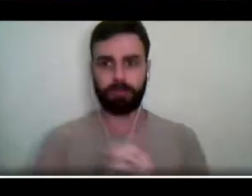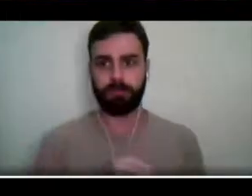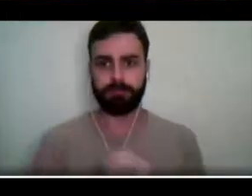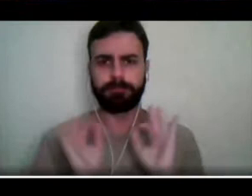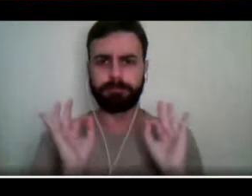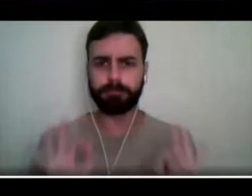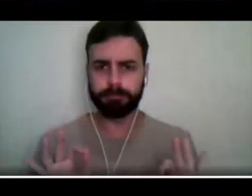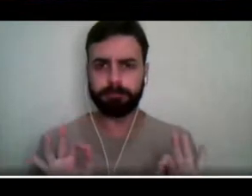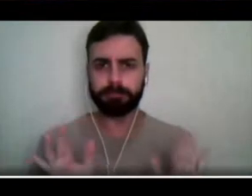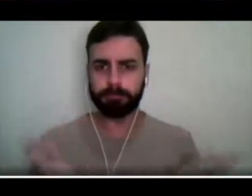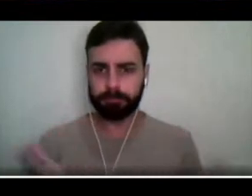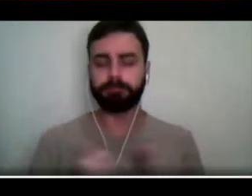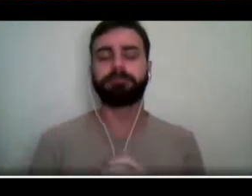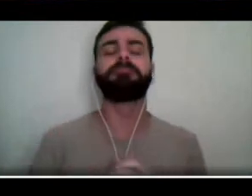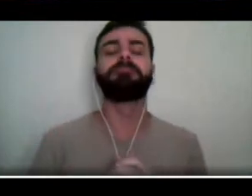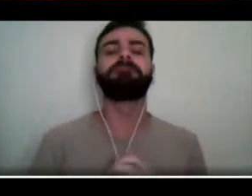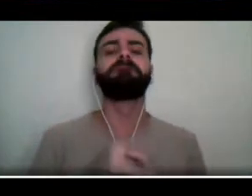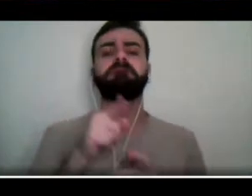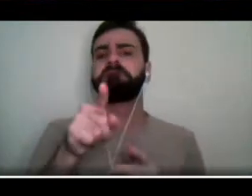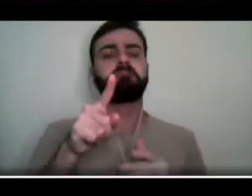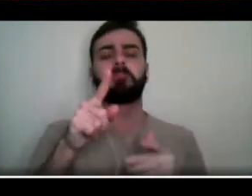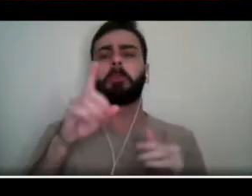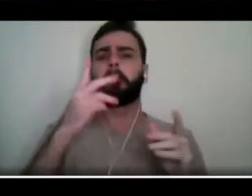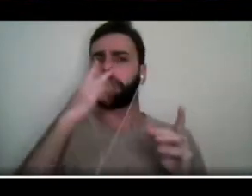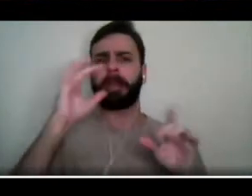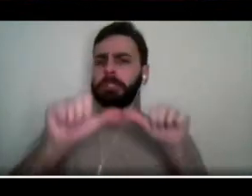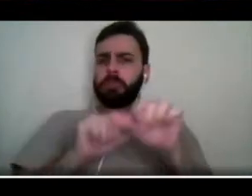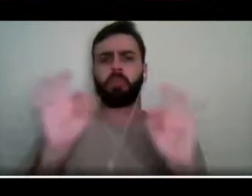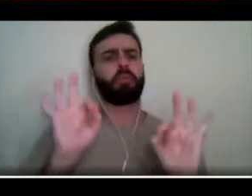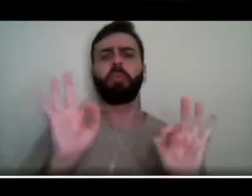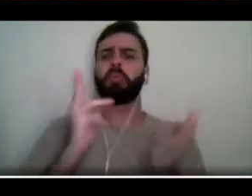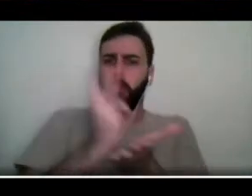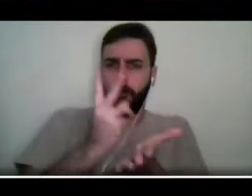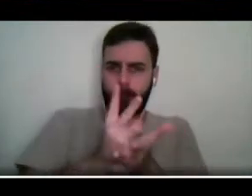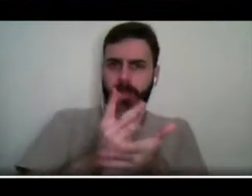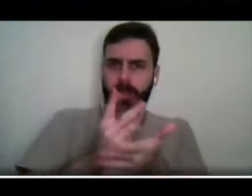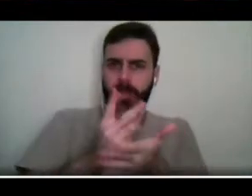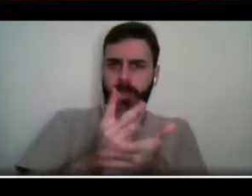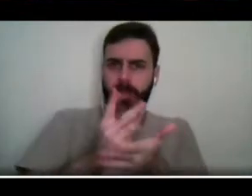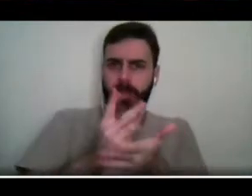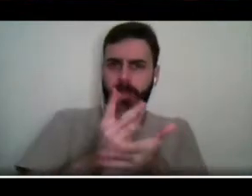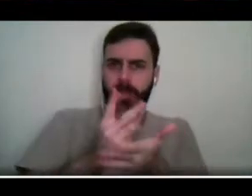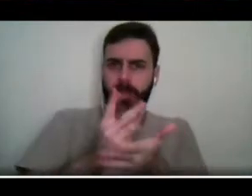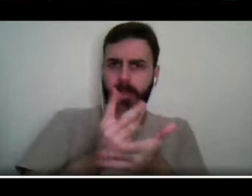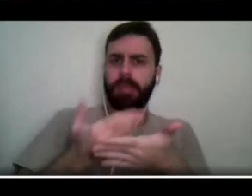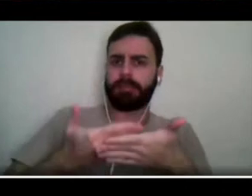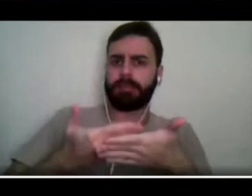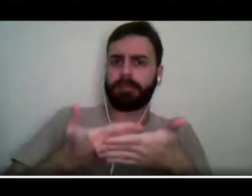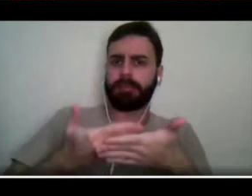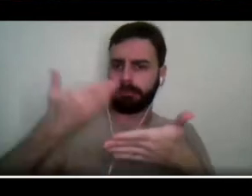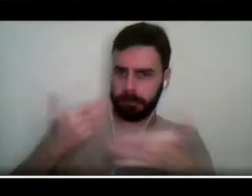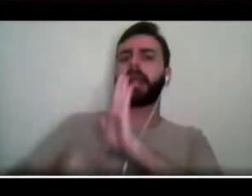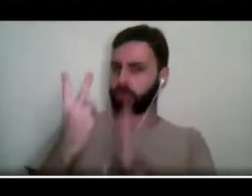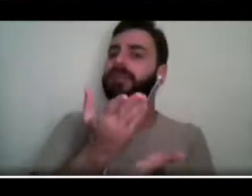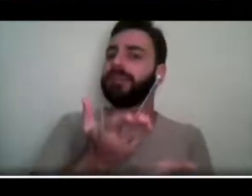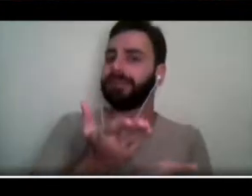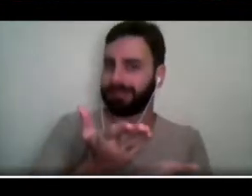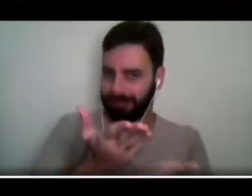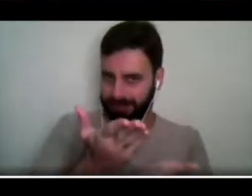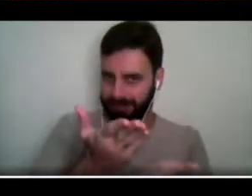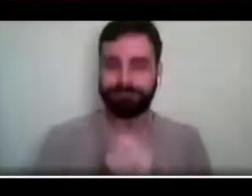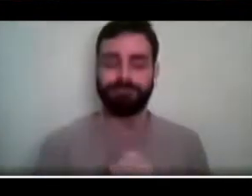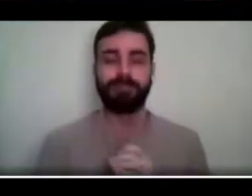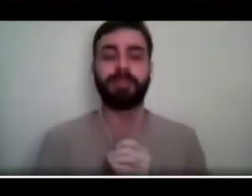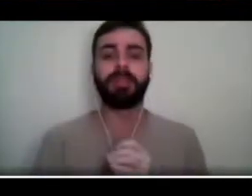Certo? Então, nada mudou, né? Se você parar para pensar. E como é que eu faço contas com